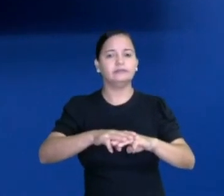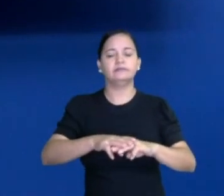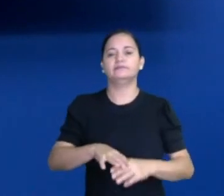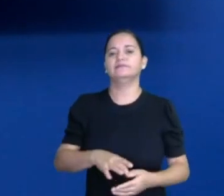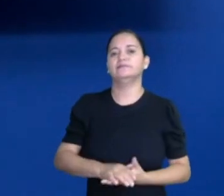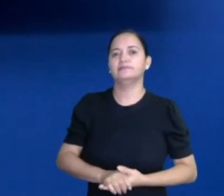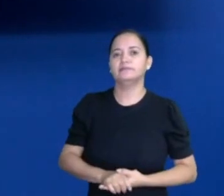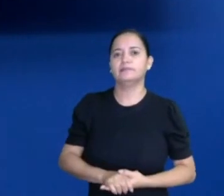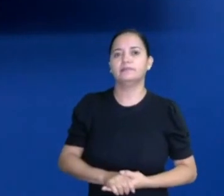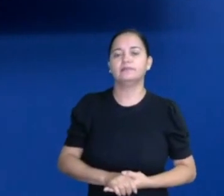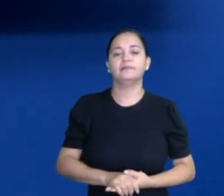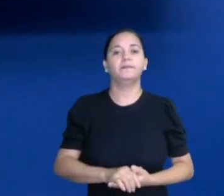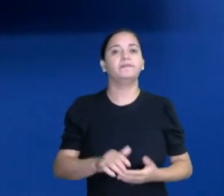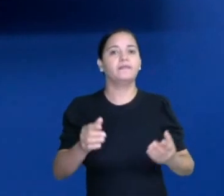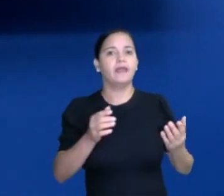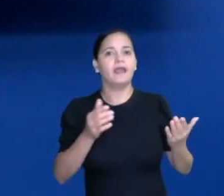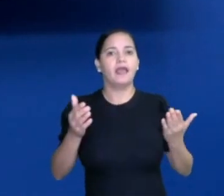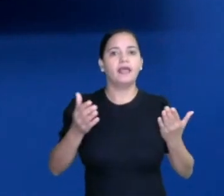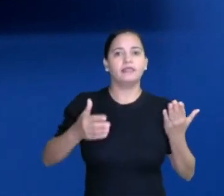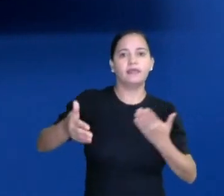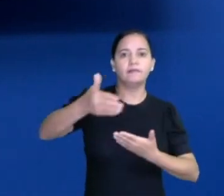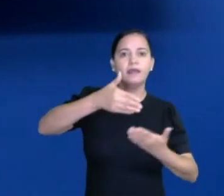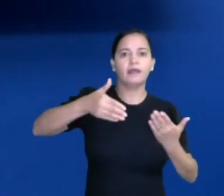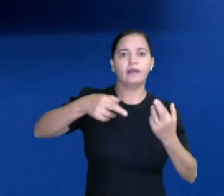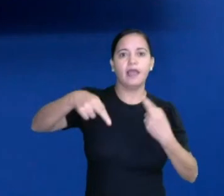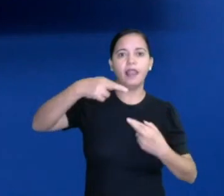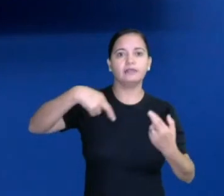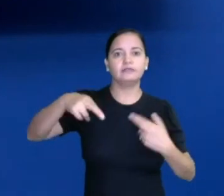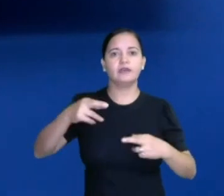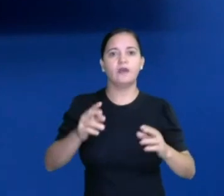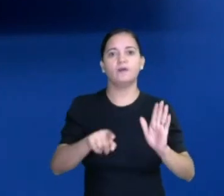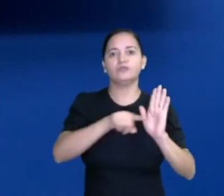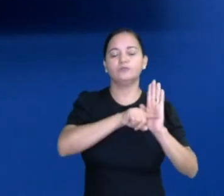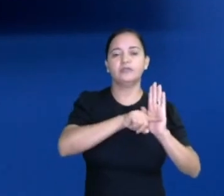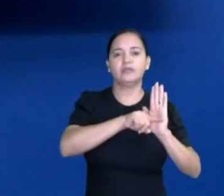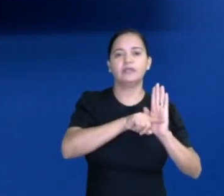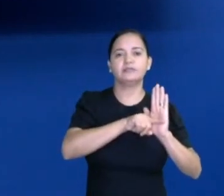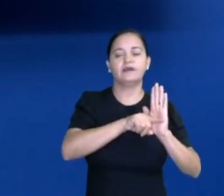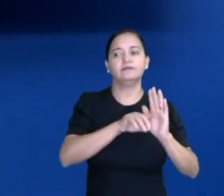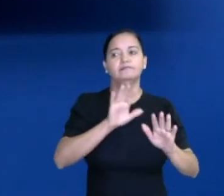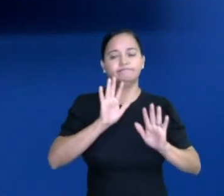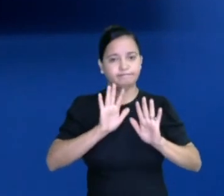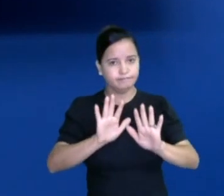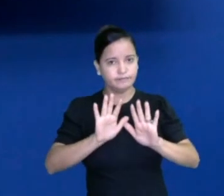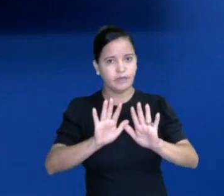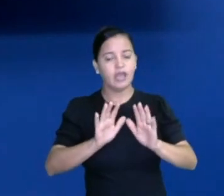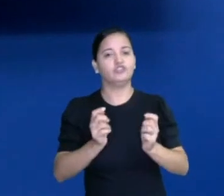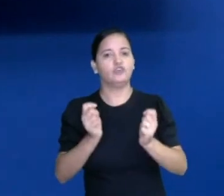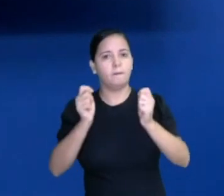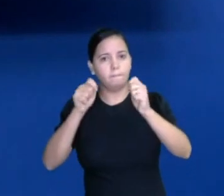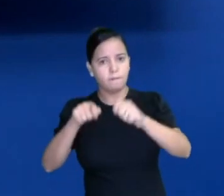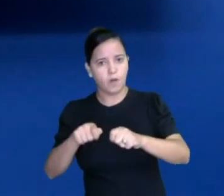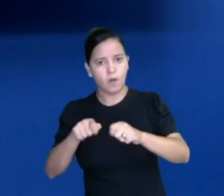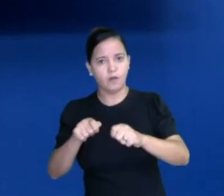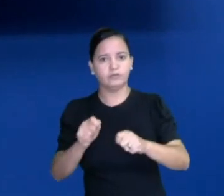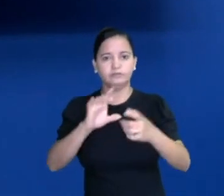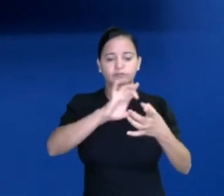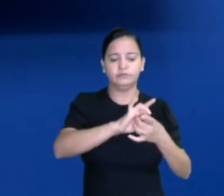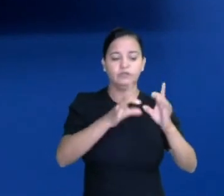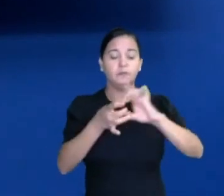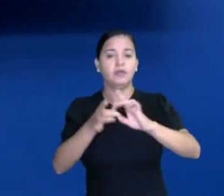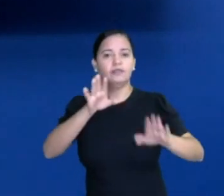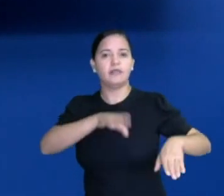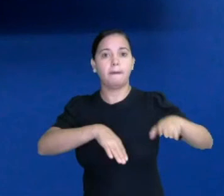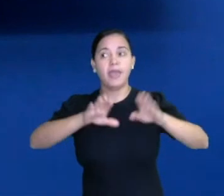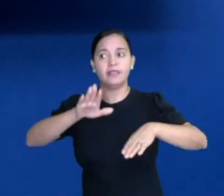tá? Ela é relacionada à subtração, mas ela pode vir num outro contexto. Então, você tem que